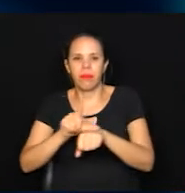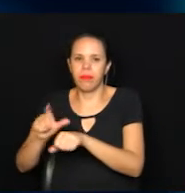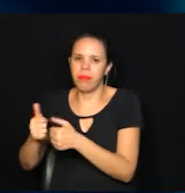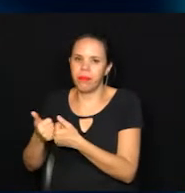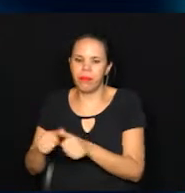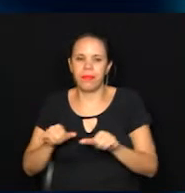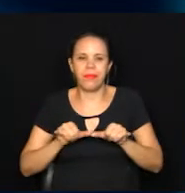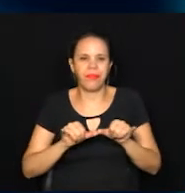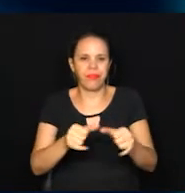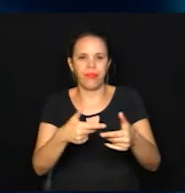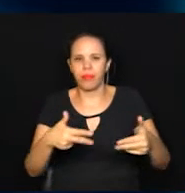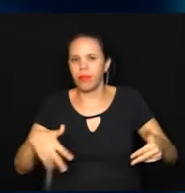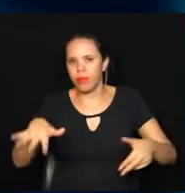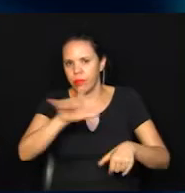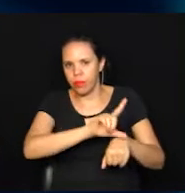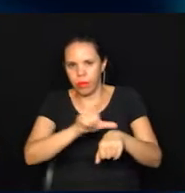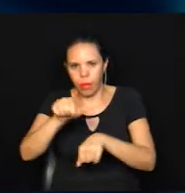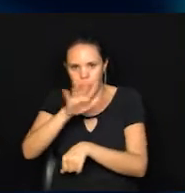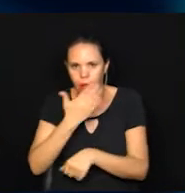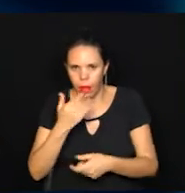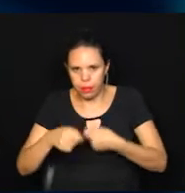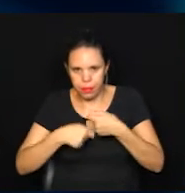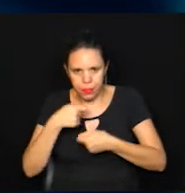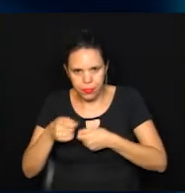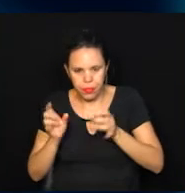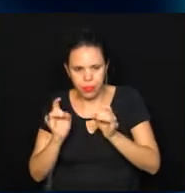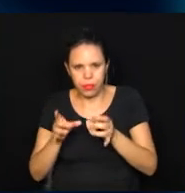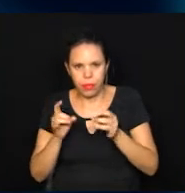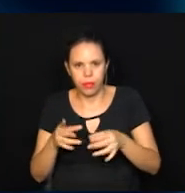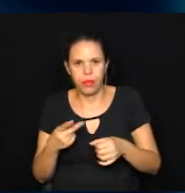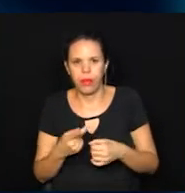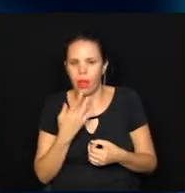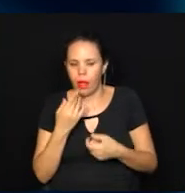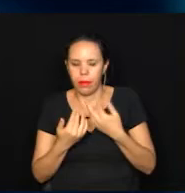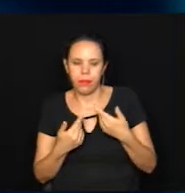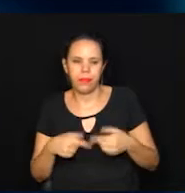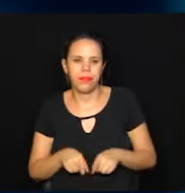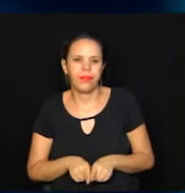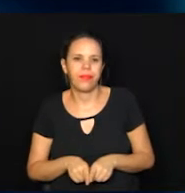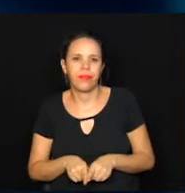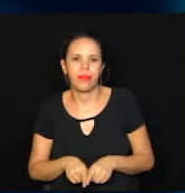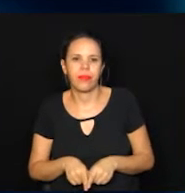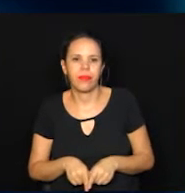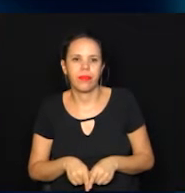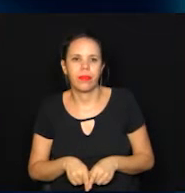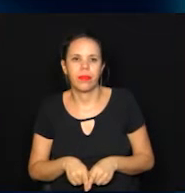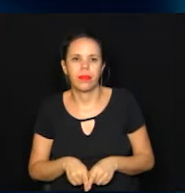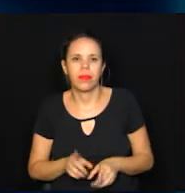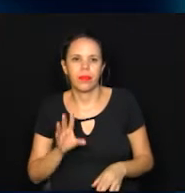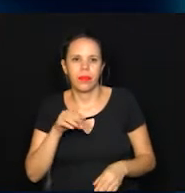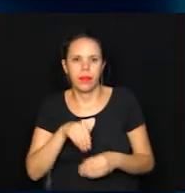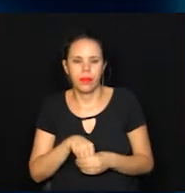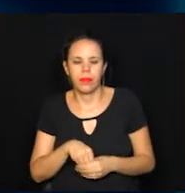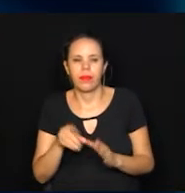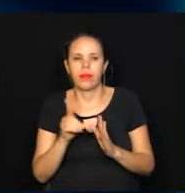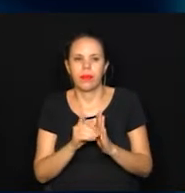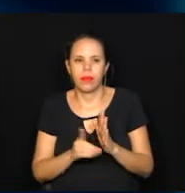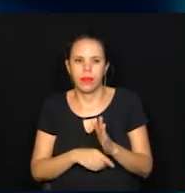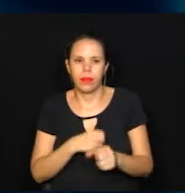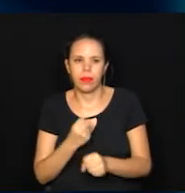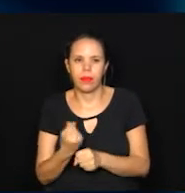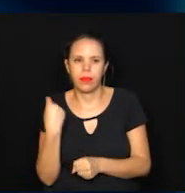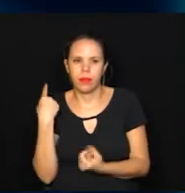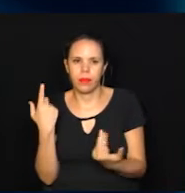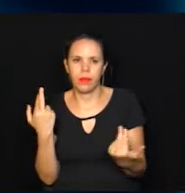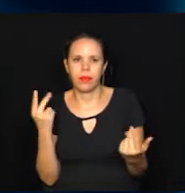supermercados, atacadistas e comércios em geral que vendam produtos alimentícios e atividades previstas no decreto do ano passado,